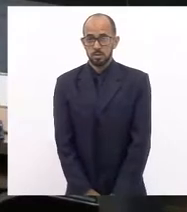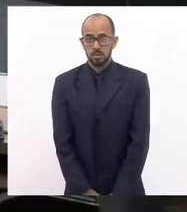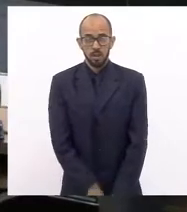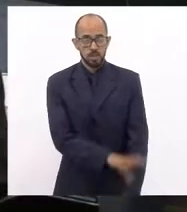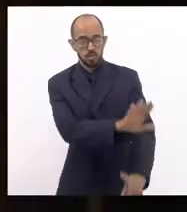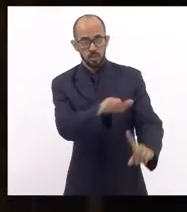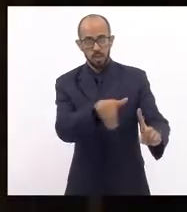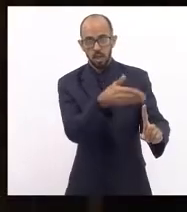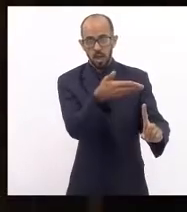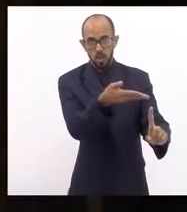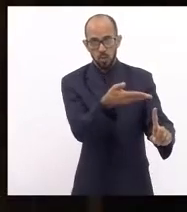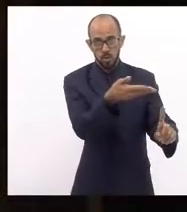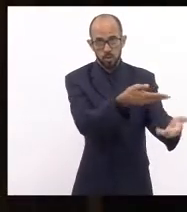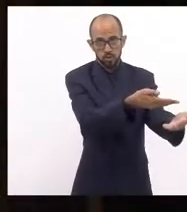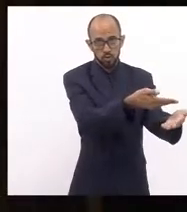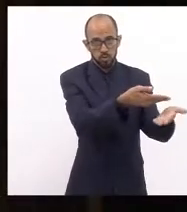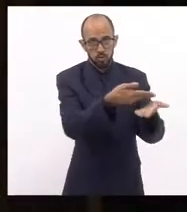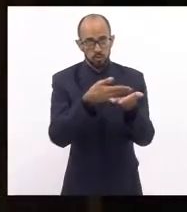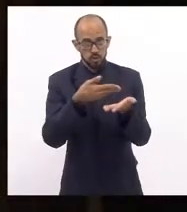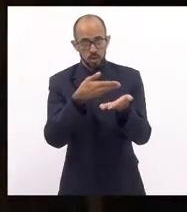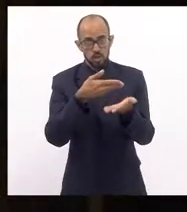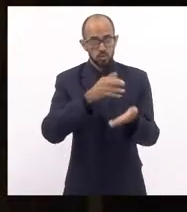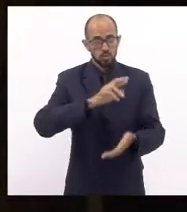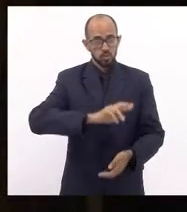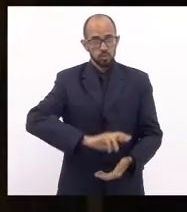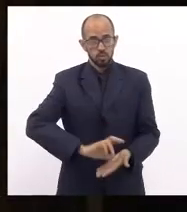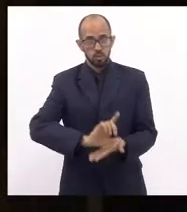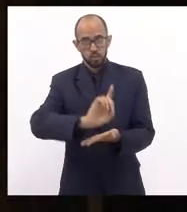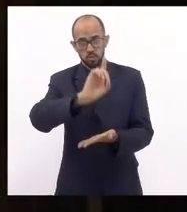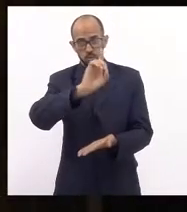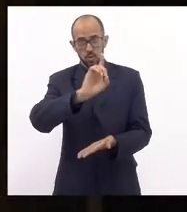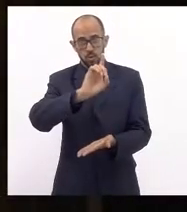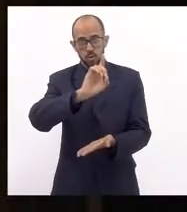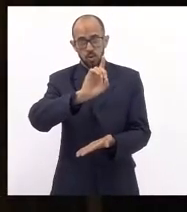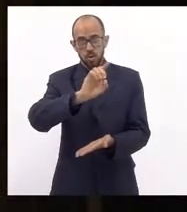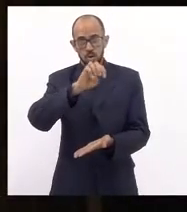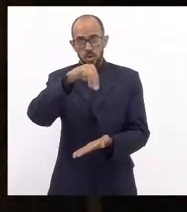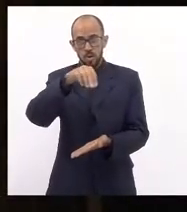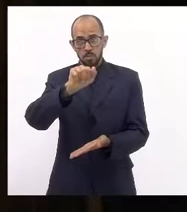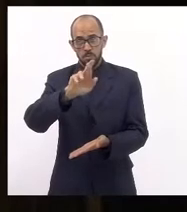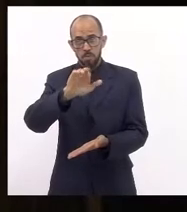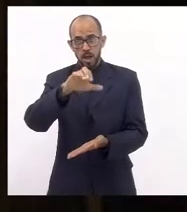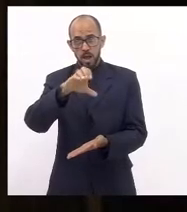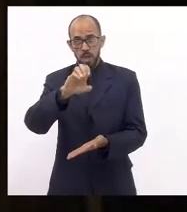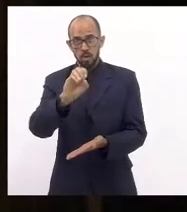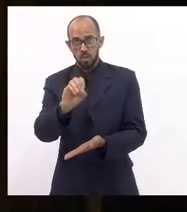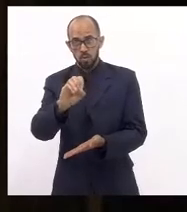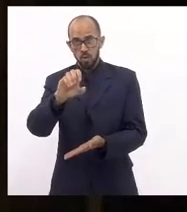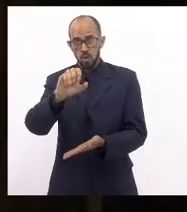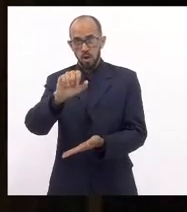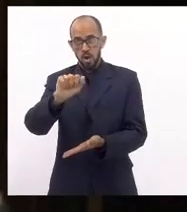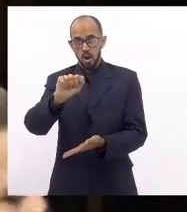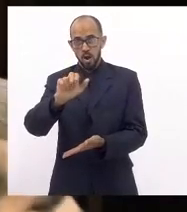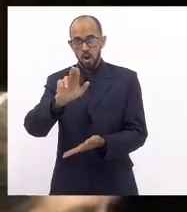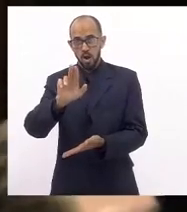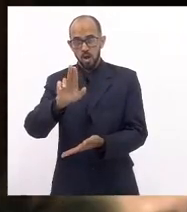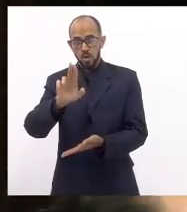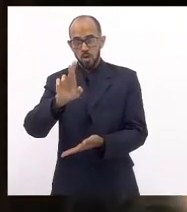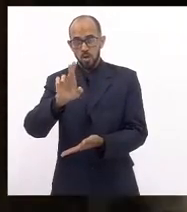Tenho a honra de chamar o excelentíssimo doutor Marco Aurélio Cordeceira